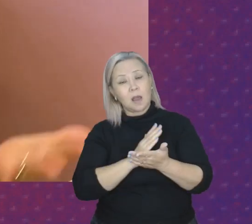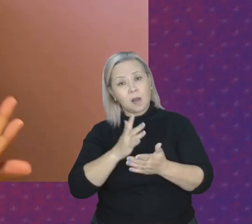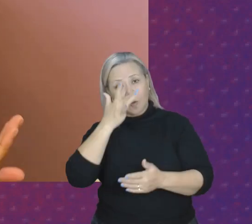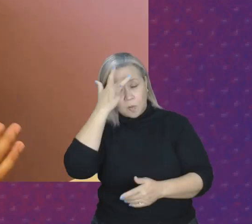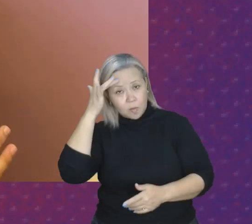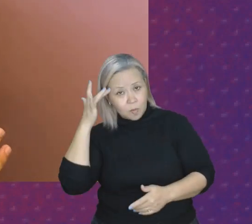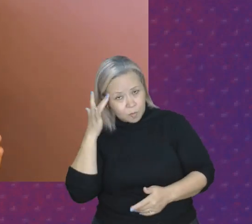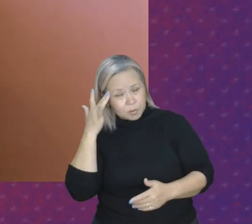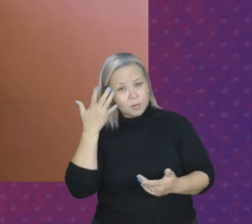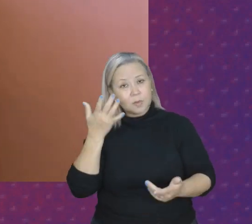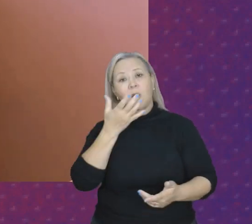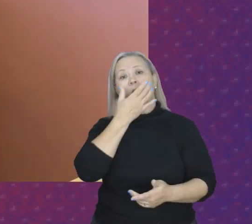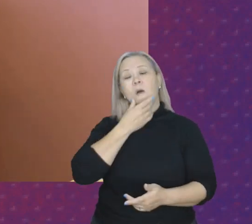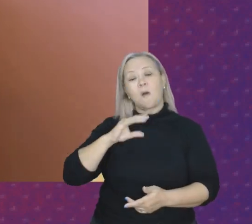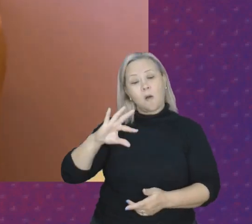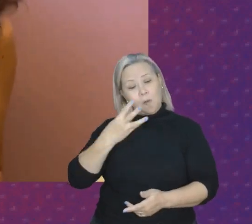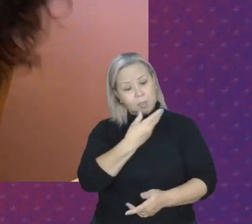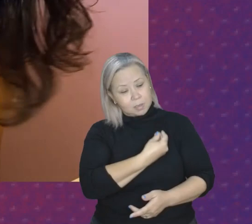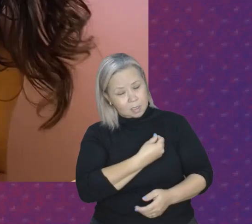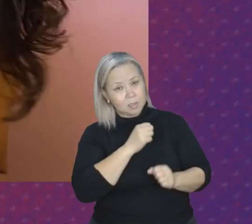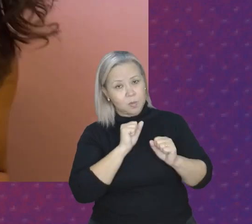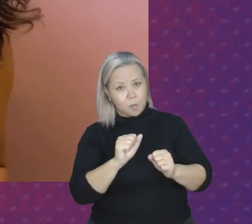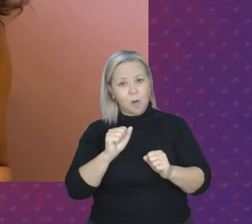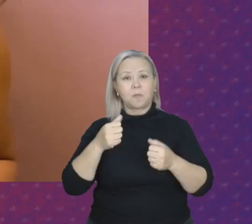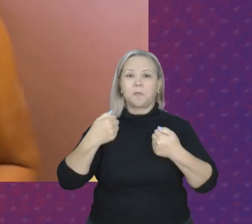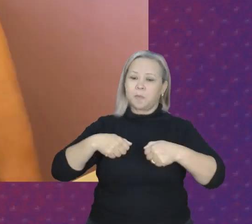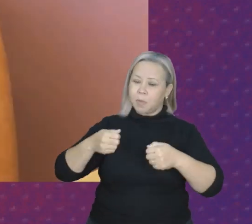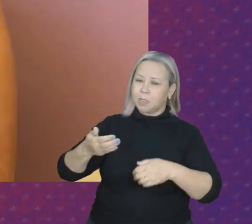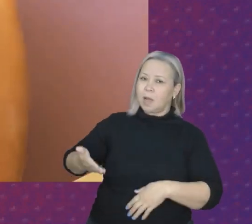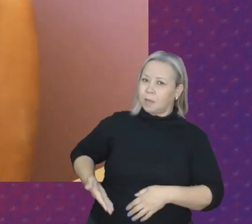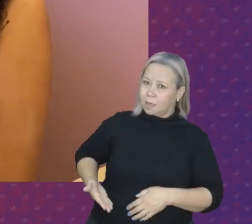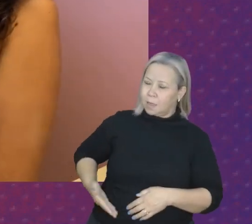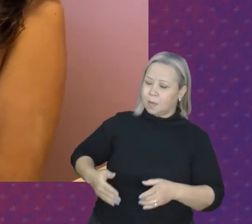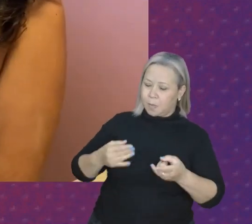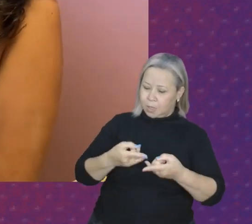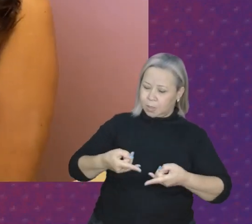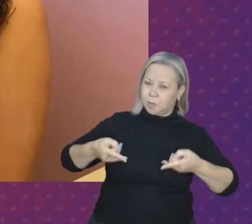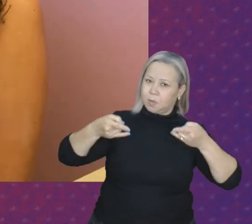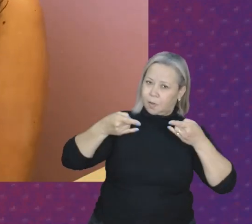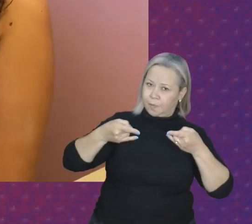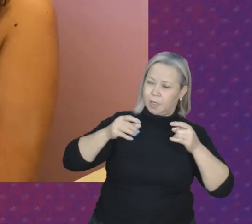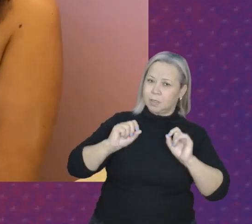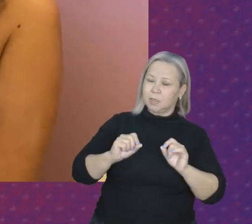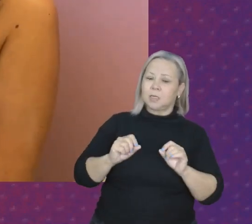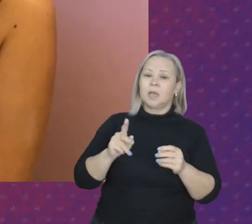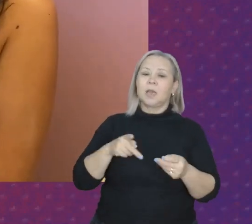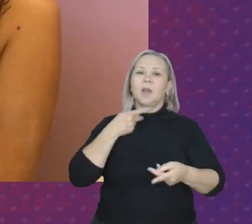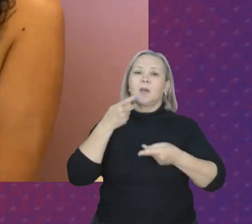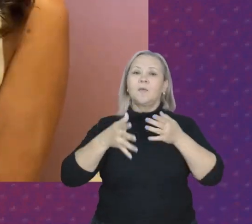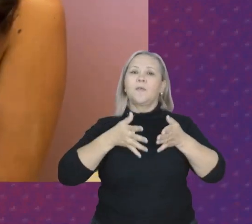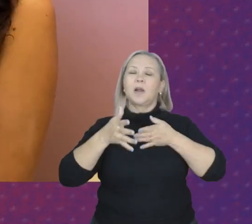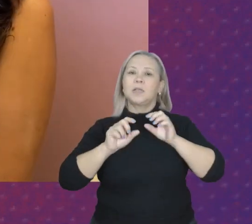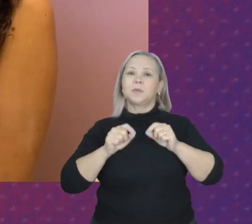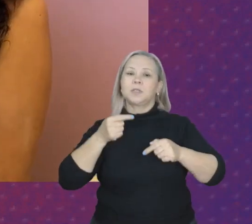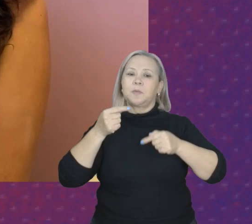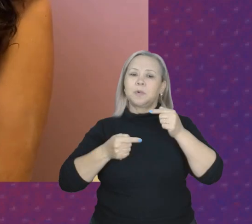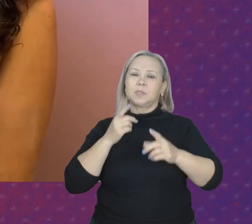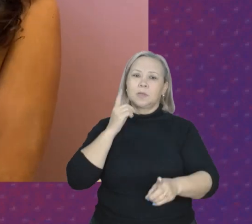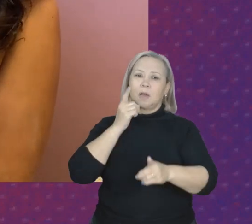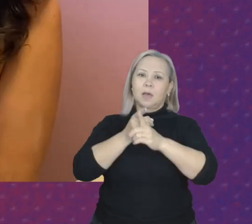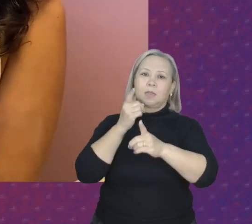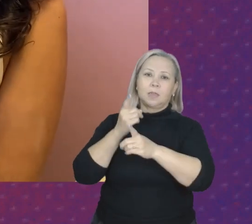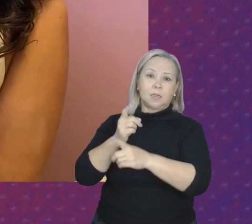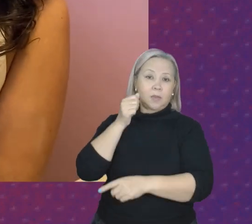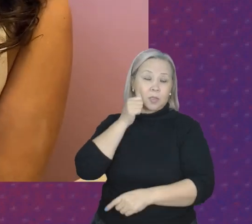o conjunto dos homens trans que poderiam também precisar daquela política pública e que se a gente colocasse que aquela política ia atender só a mulheres,